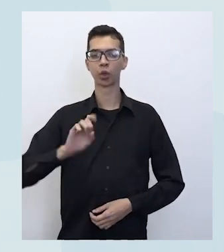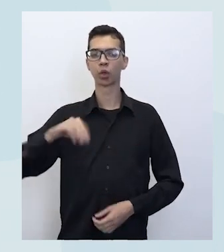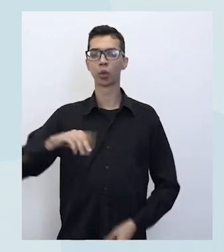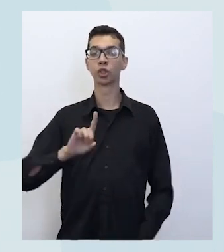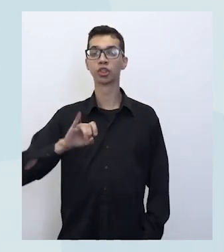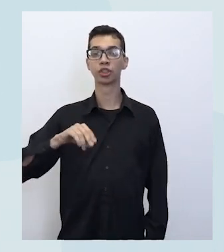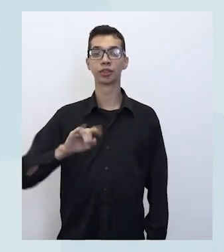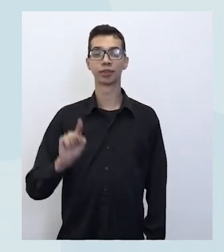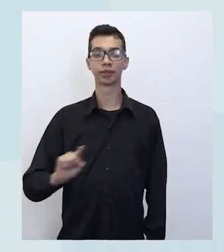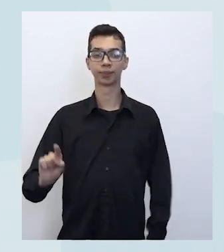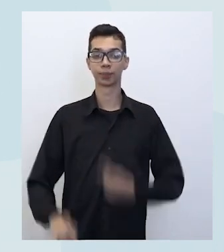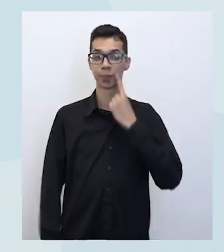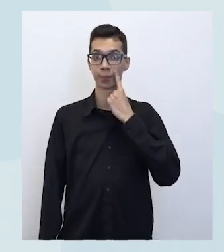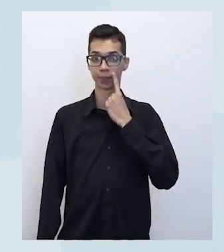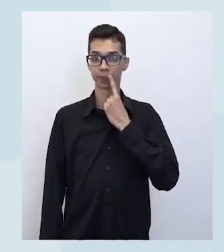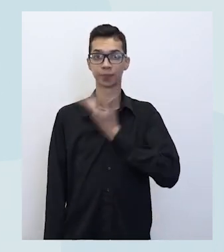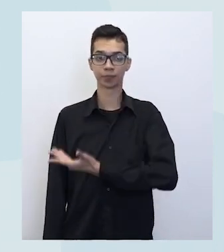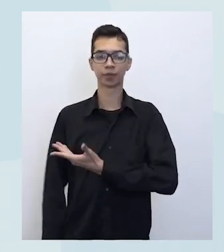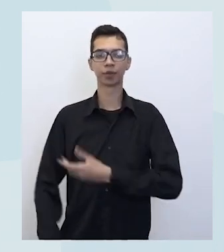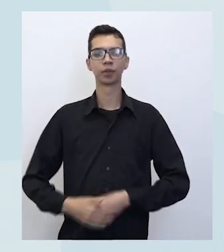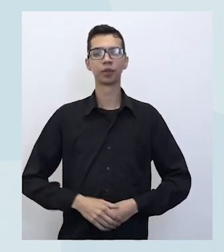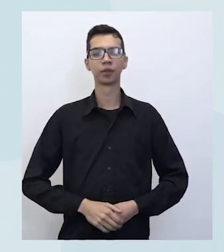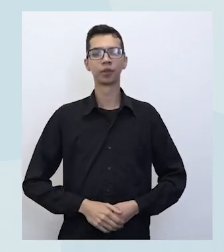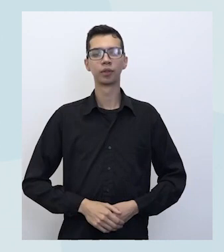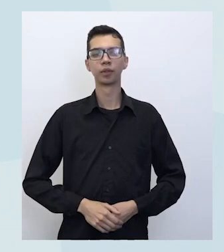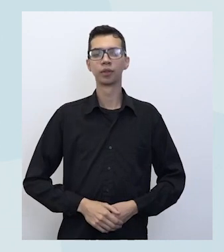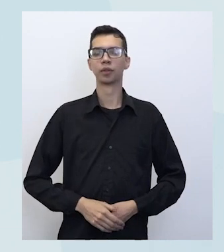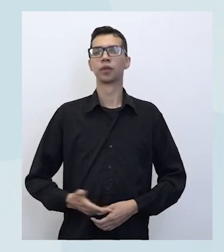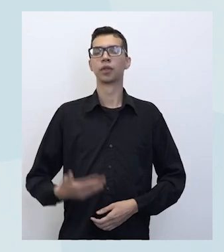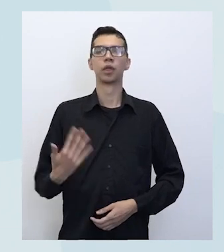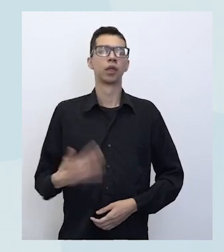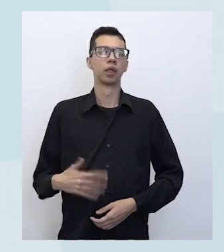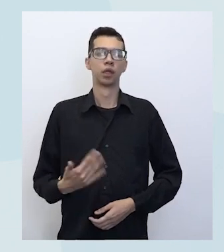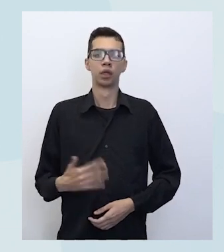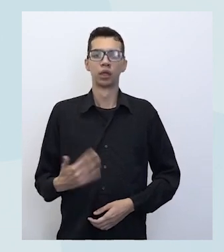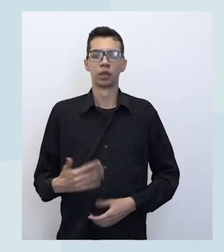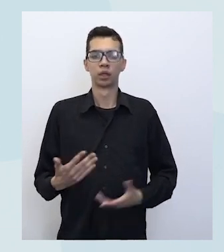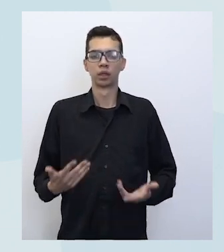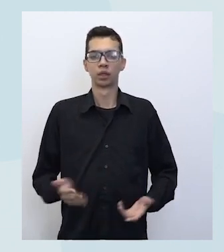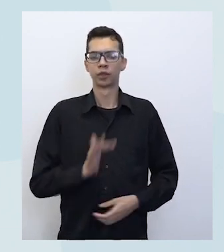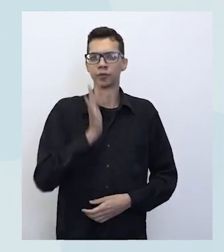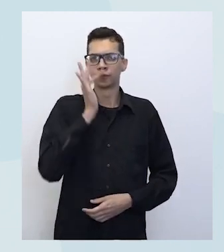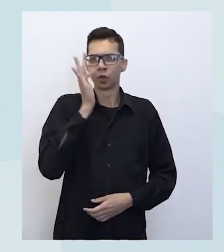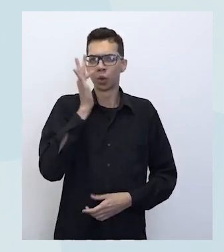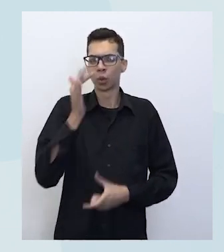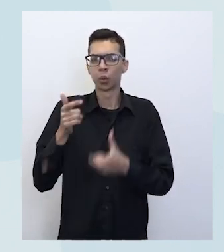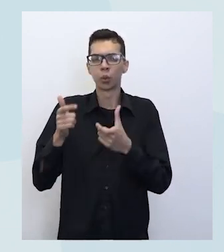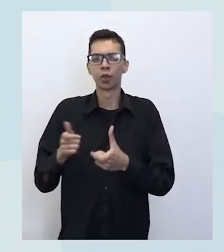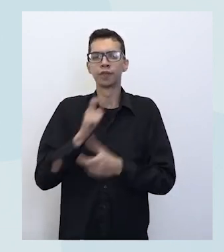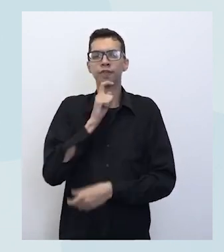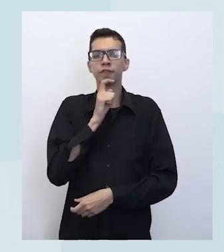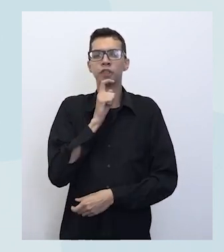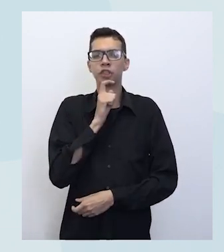flores do verde pino. Se saberes novas do meu amigo, ai Deus, eu é? Ai flores do verde